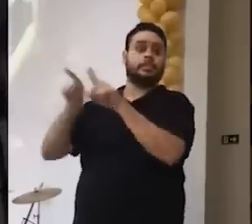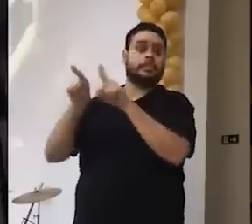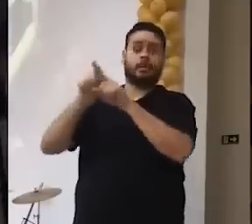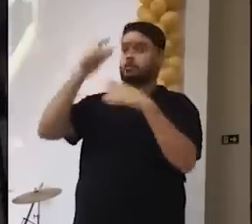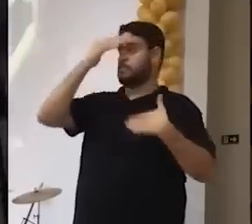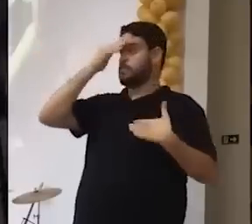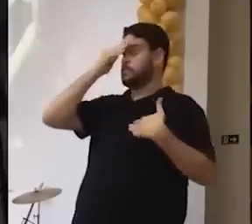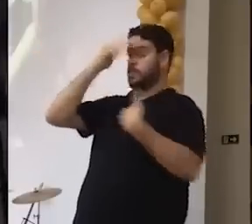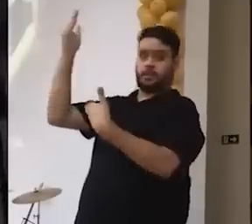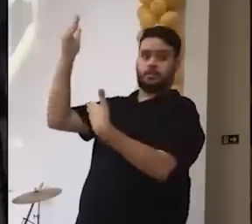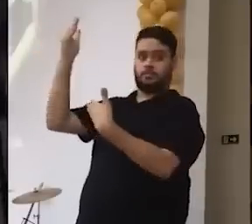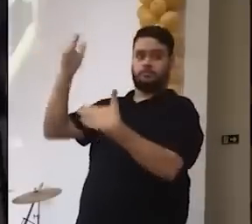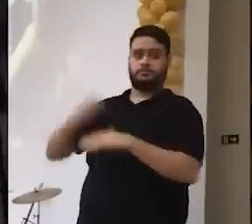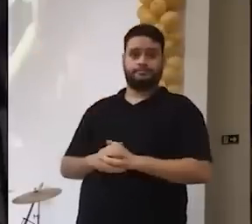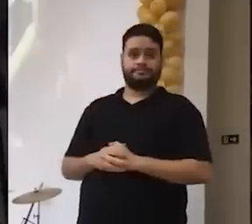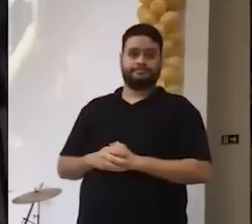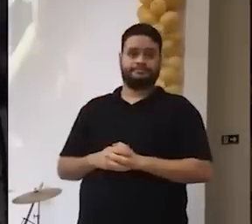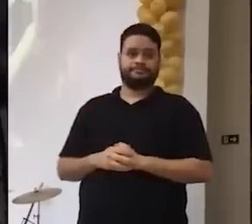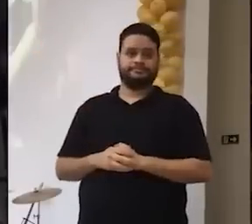Deus?